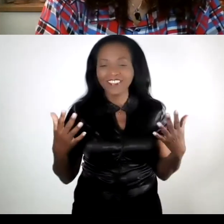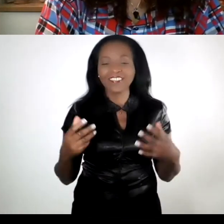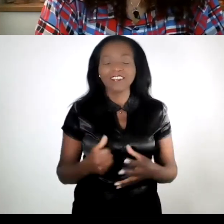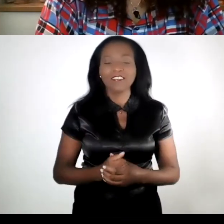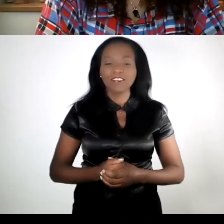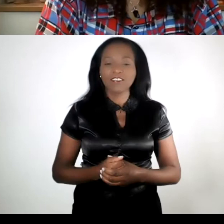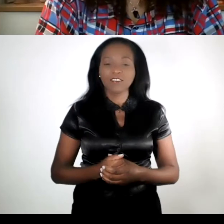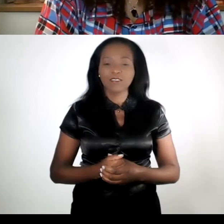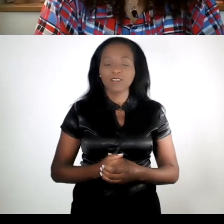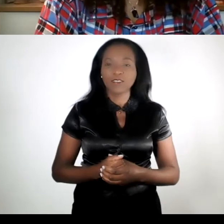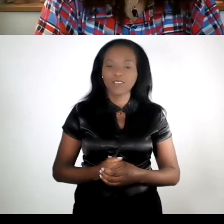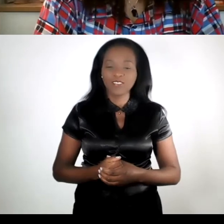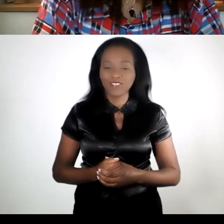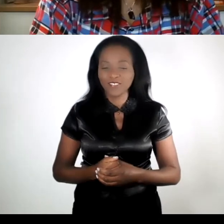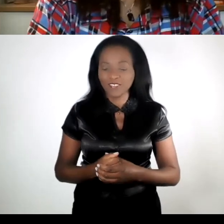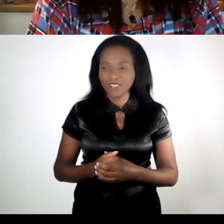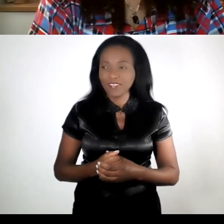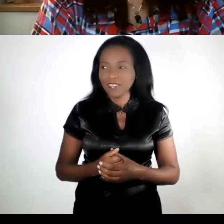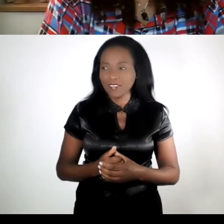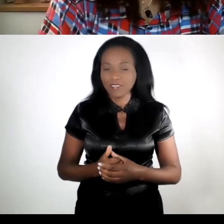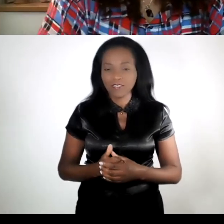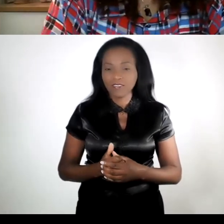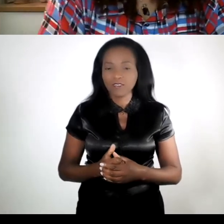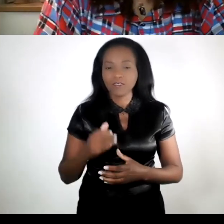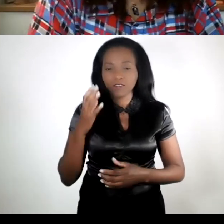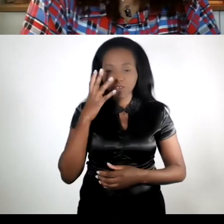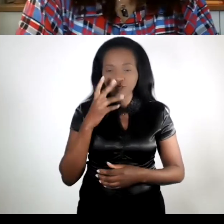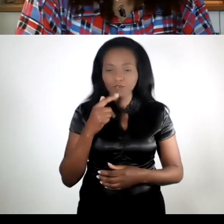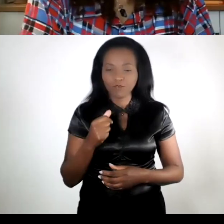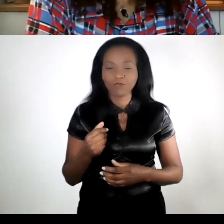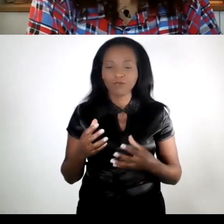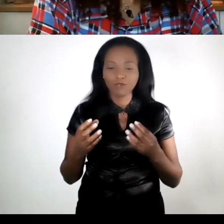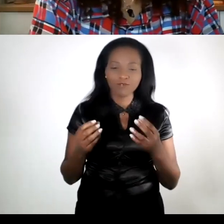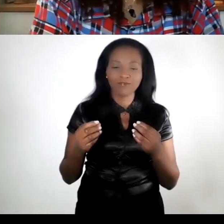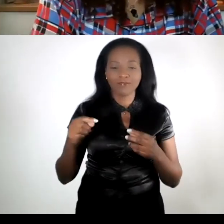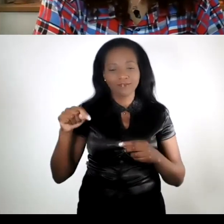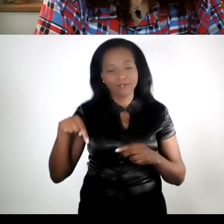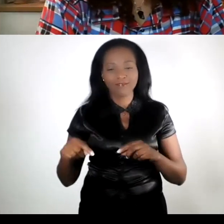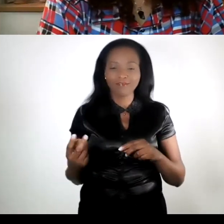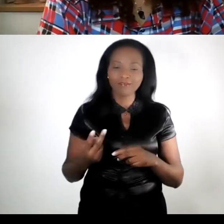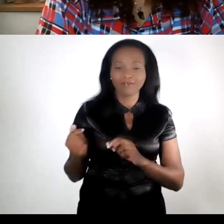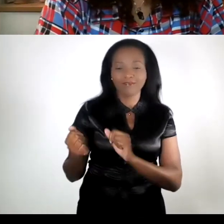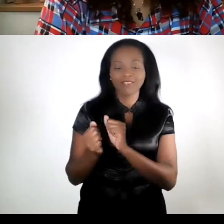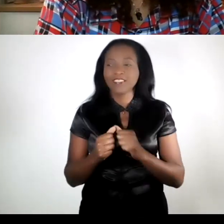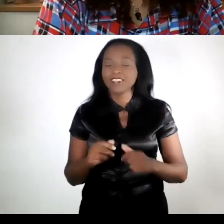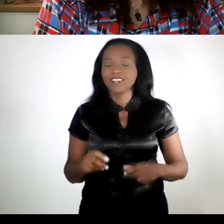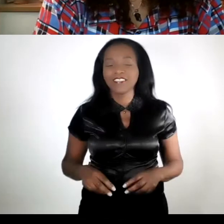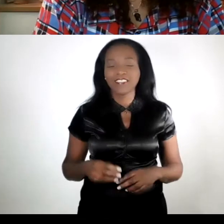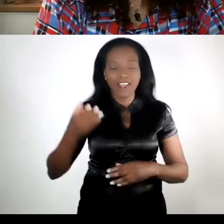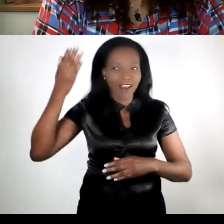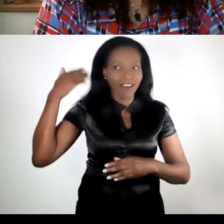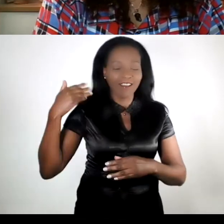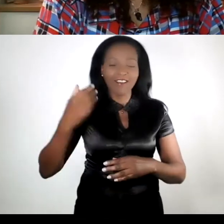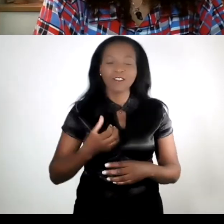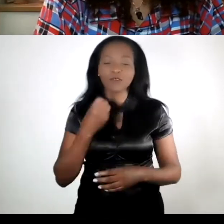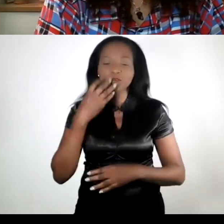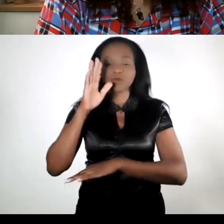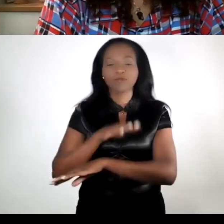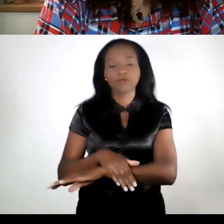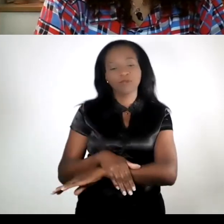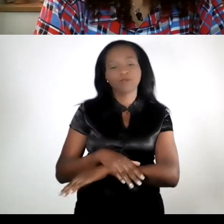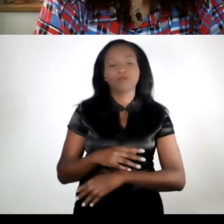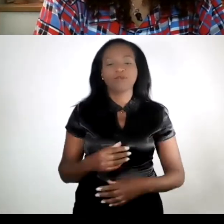azul. Está muito bonito aqui a composição. Boa tarde a todos